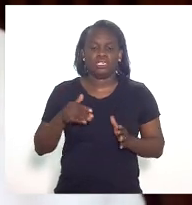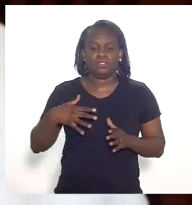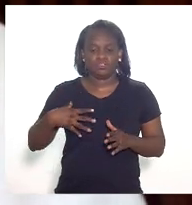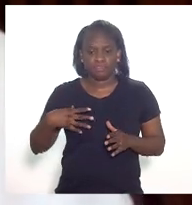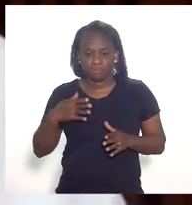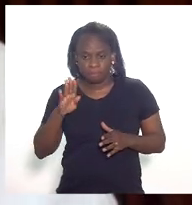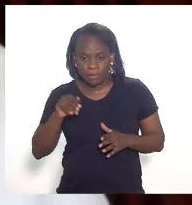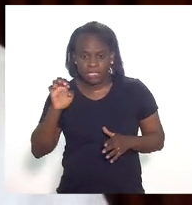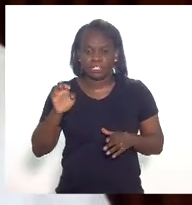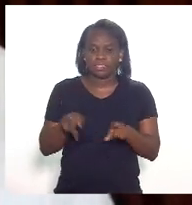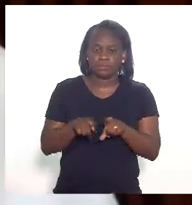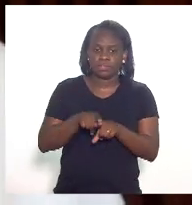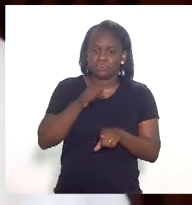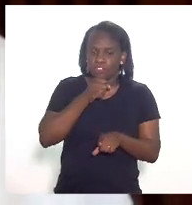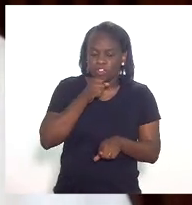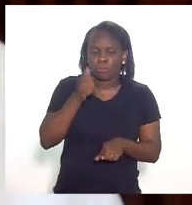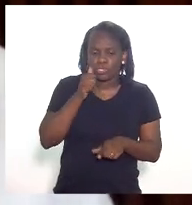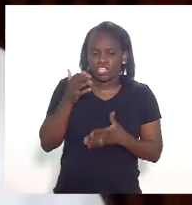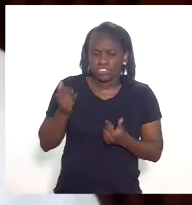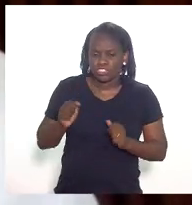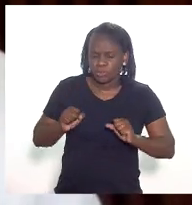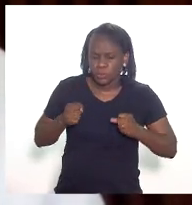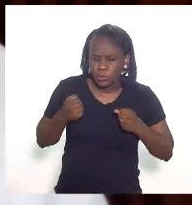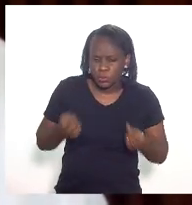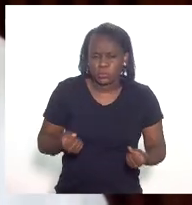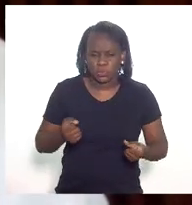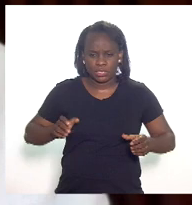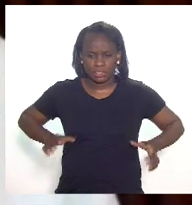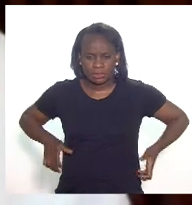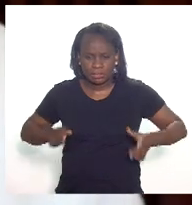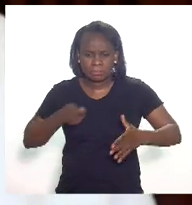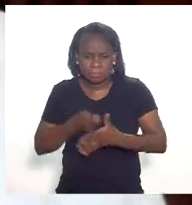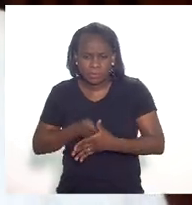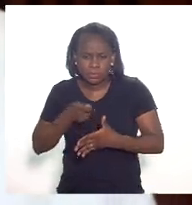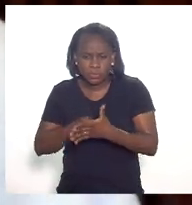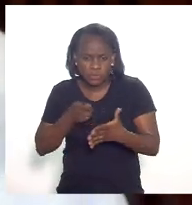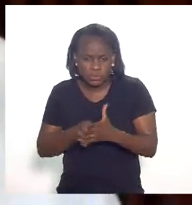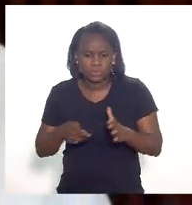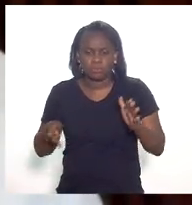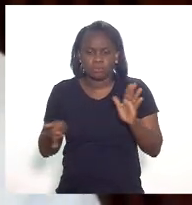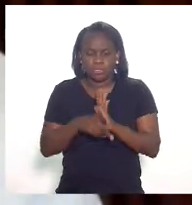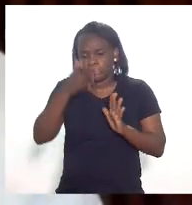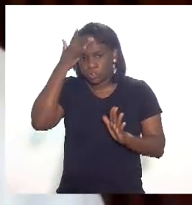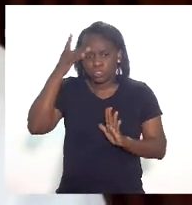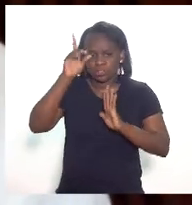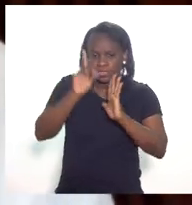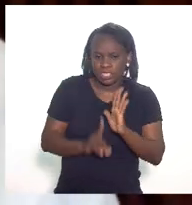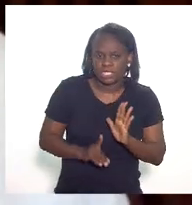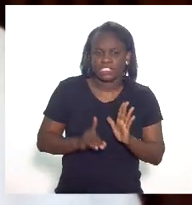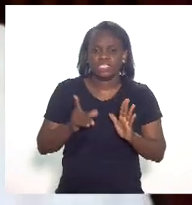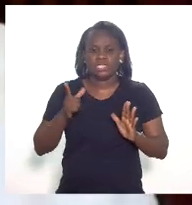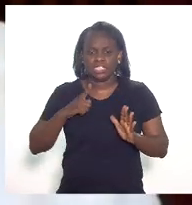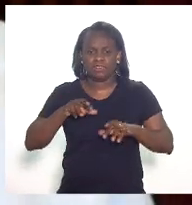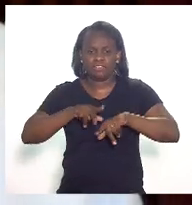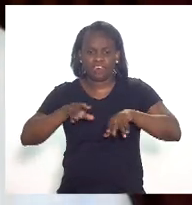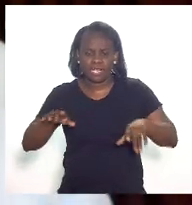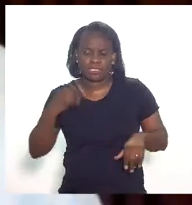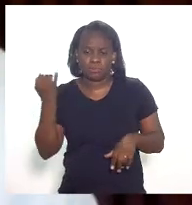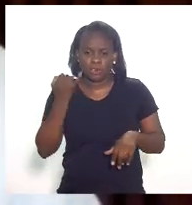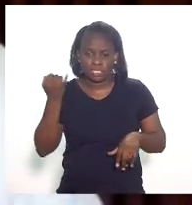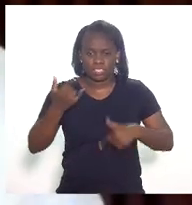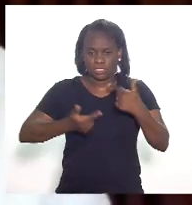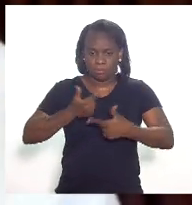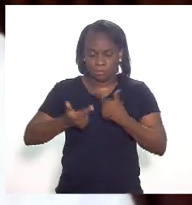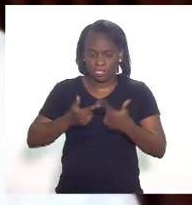avó, uma jovem guerreira, cadeirante, militante da causa da pessoa com deficiência, teve vários cargos